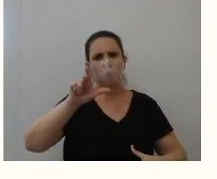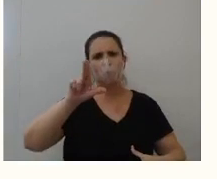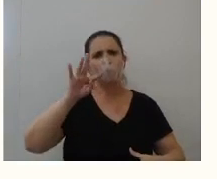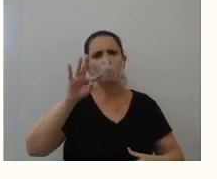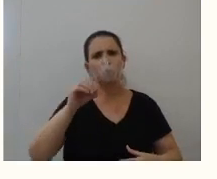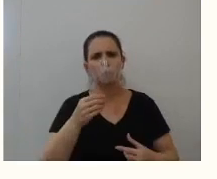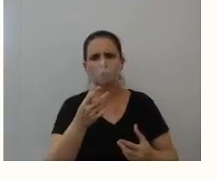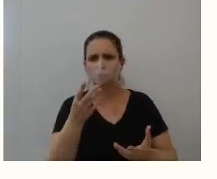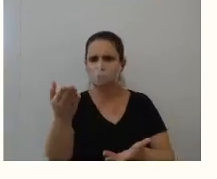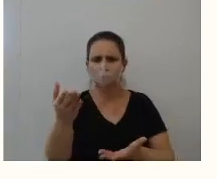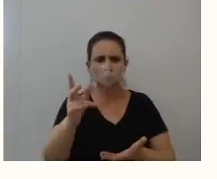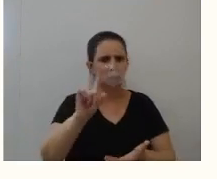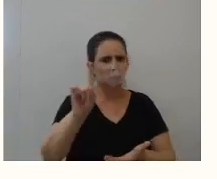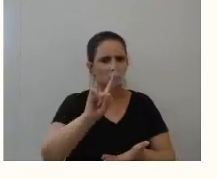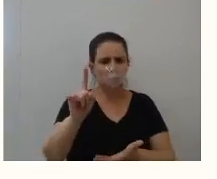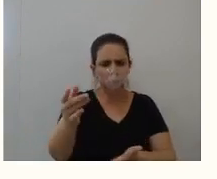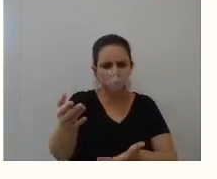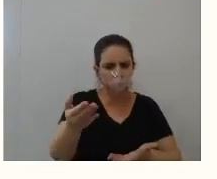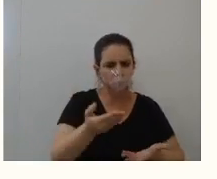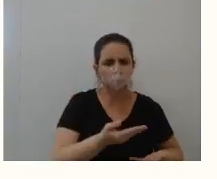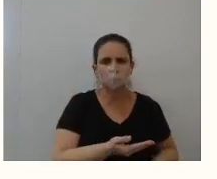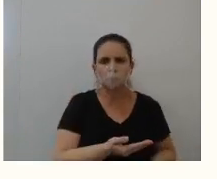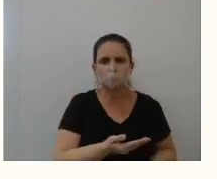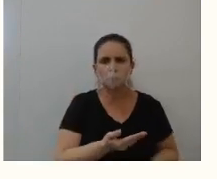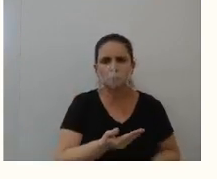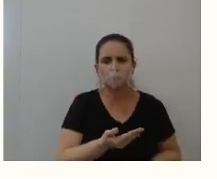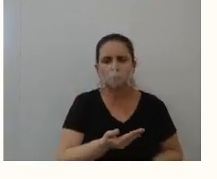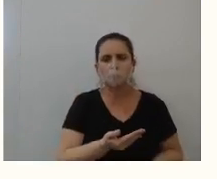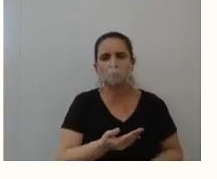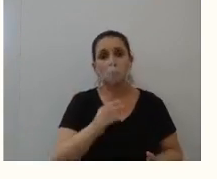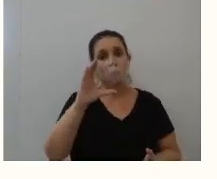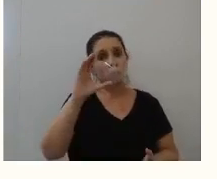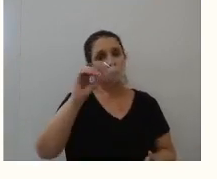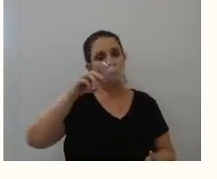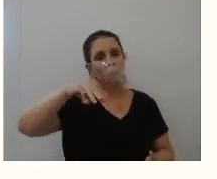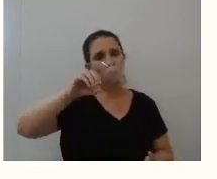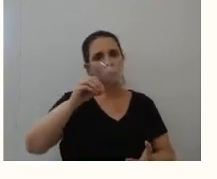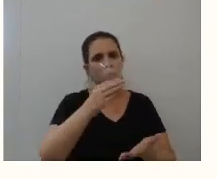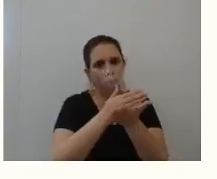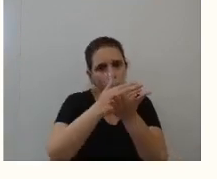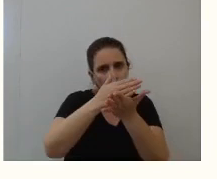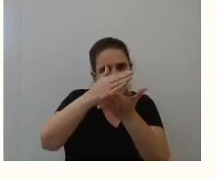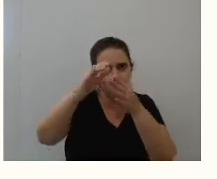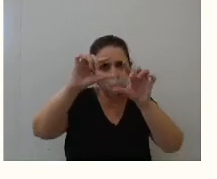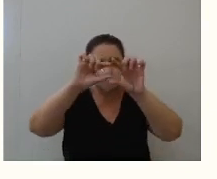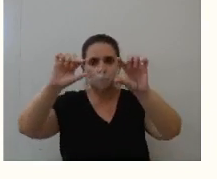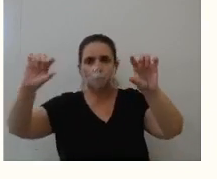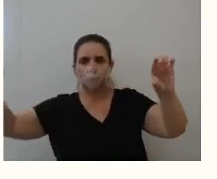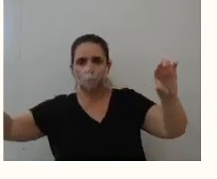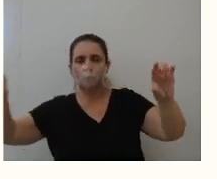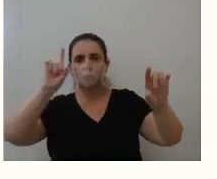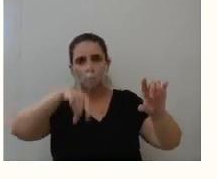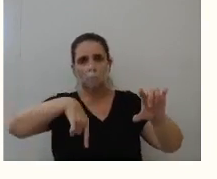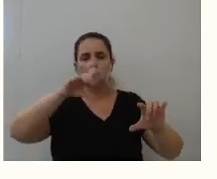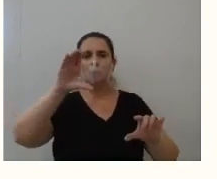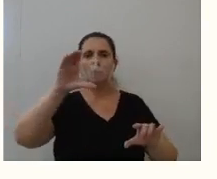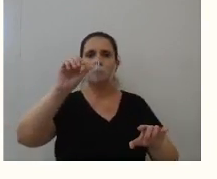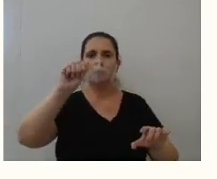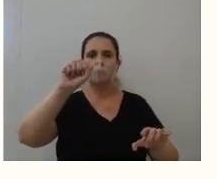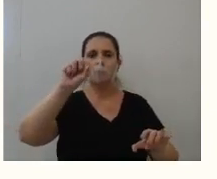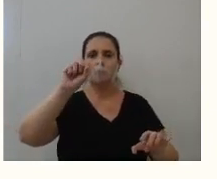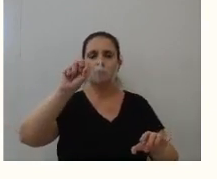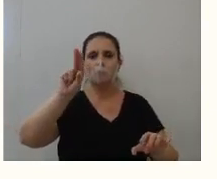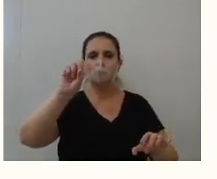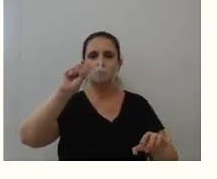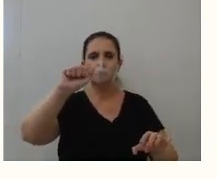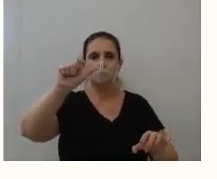nos recebeu. Olha, o como aqui, ó, uma dica importante é que está no início da frase, né? É causal, ó. Como